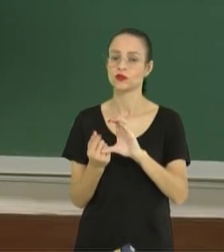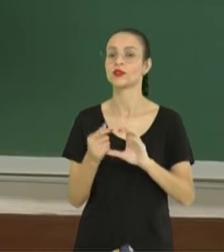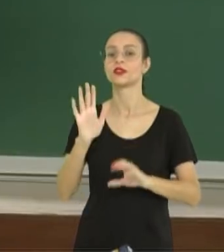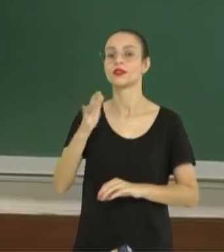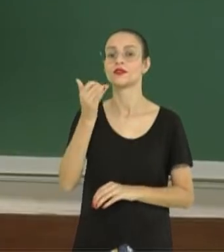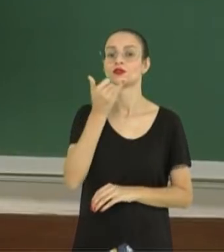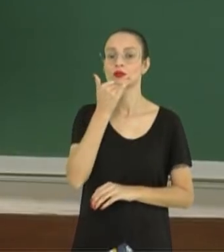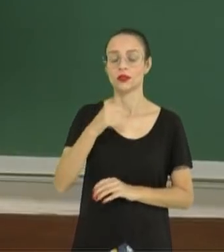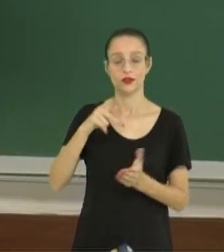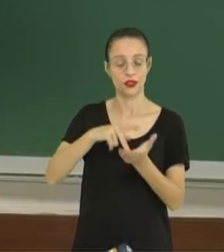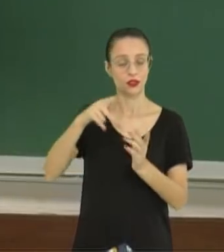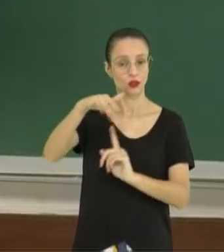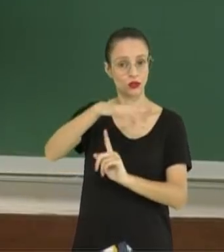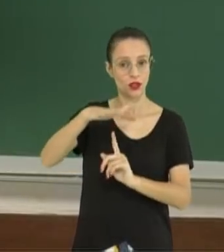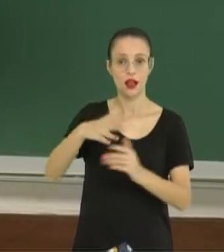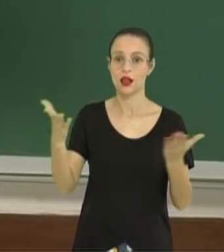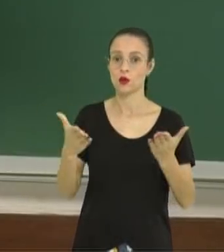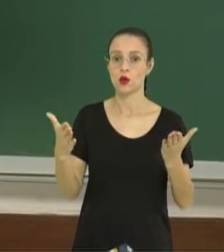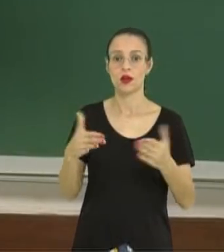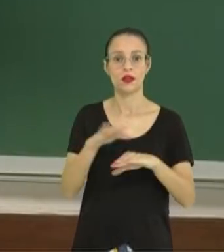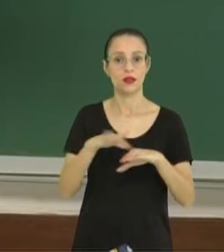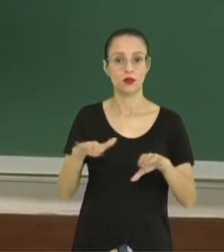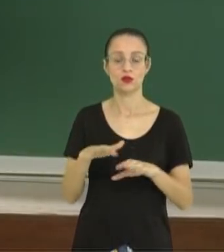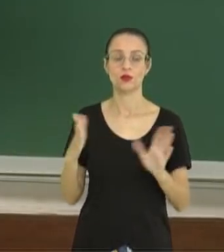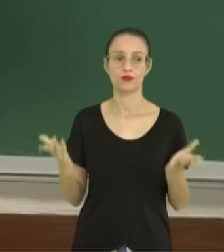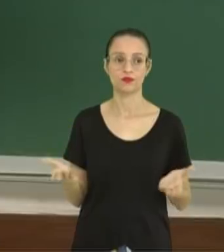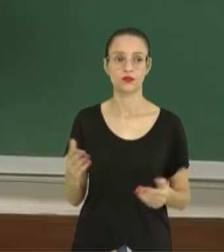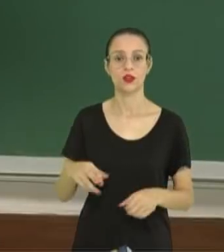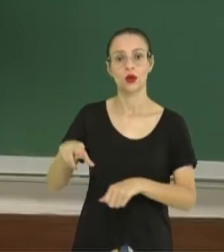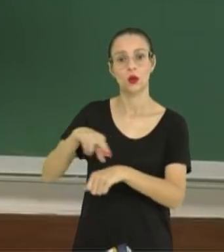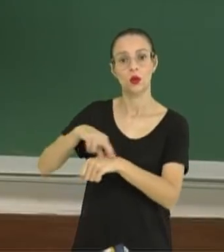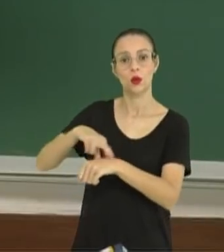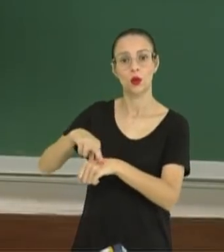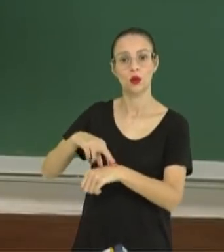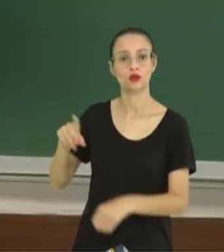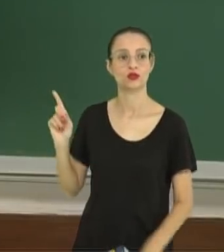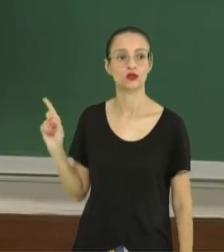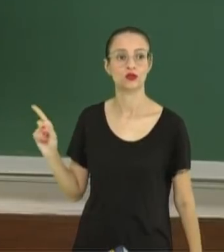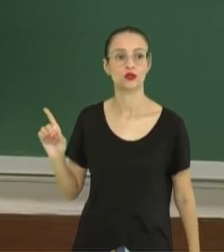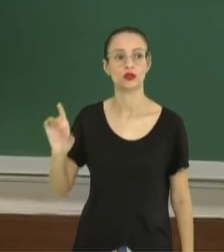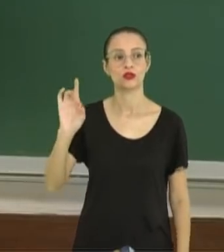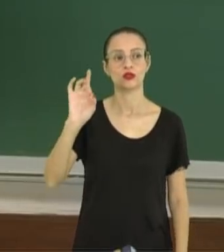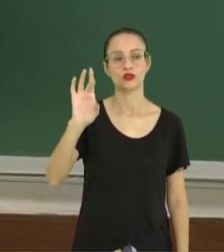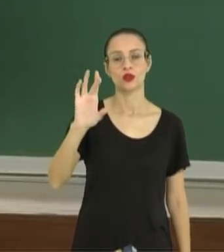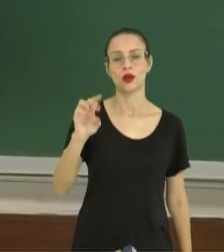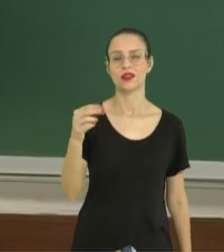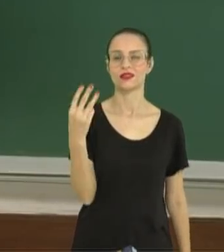socialistas, na verdade, aqui, né? E agora não são mais. Desse em roxo aqui, ó, nós temos só hoje